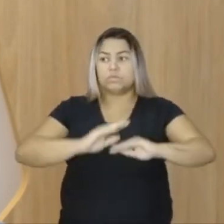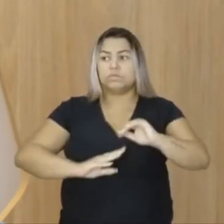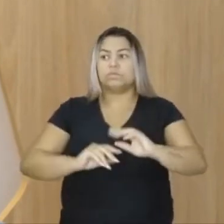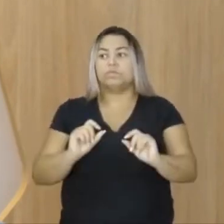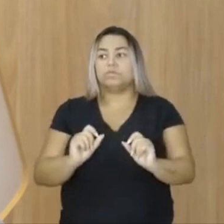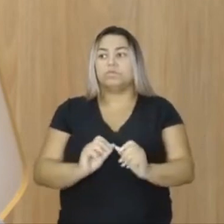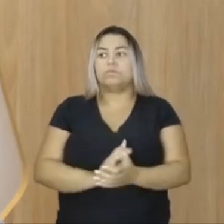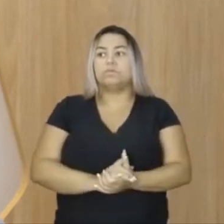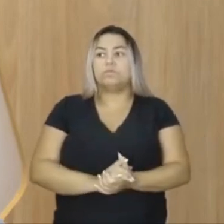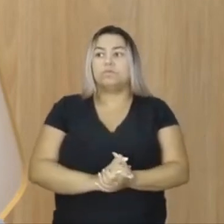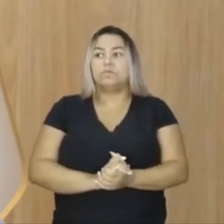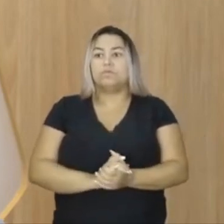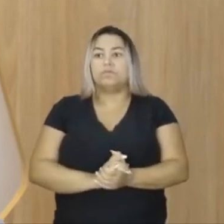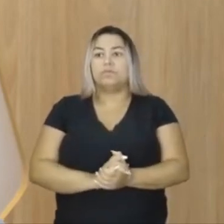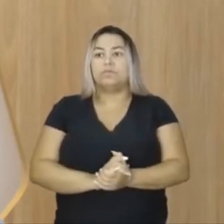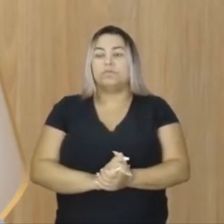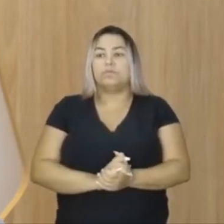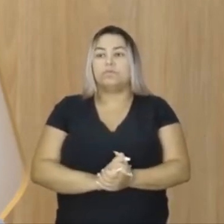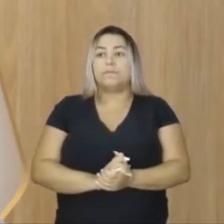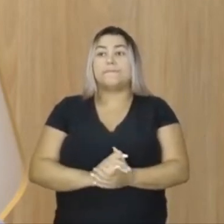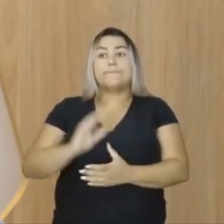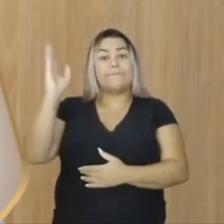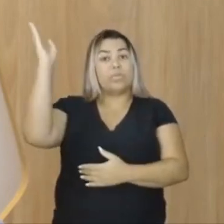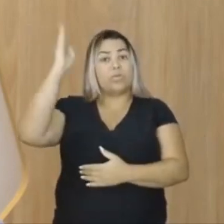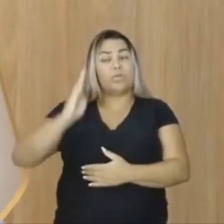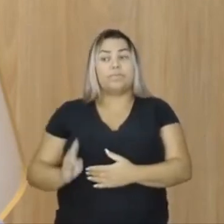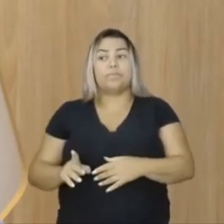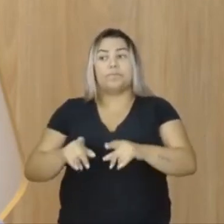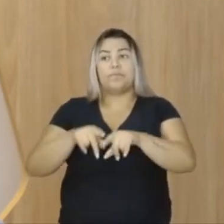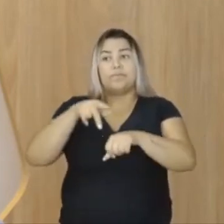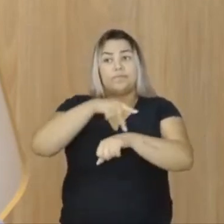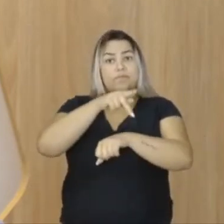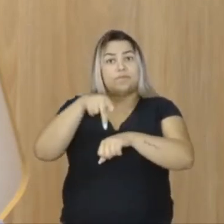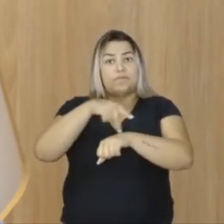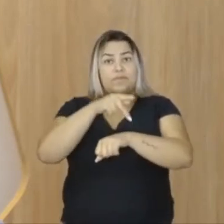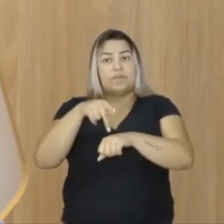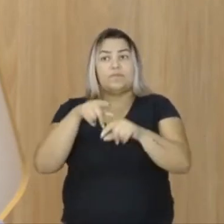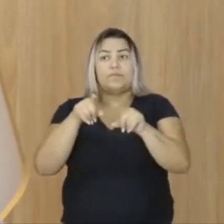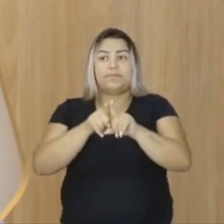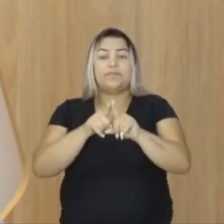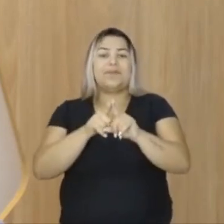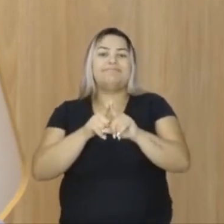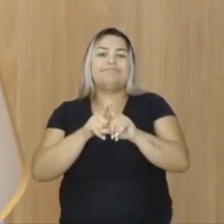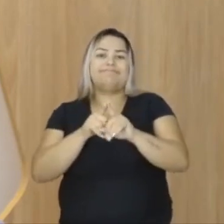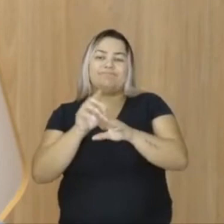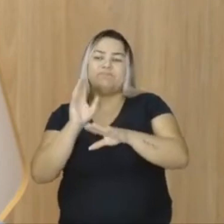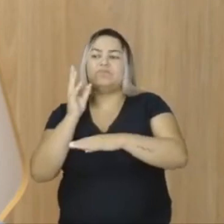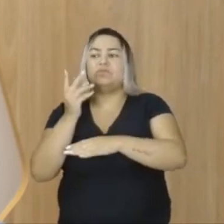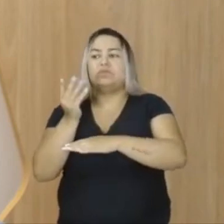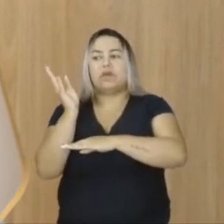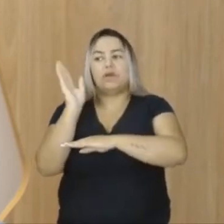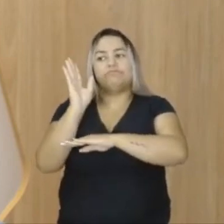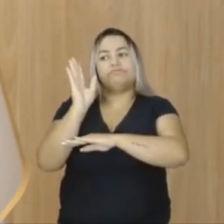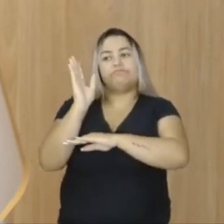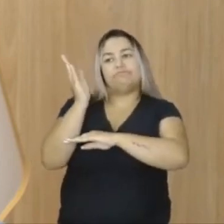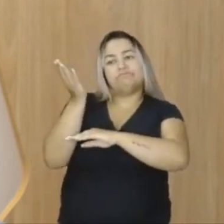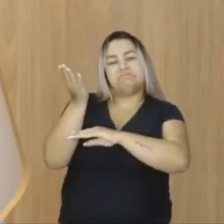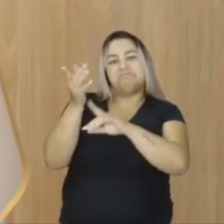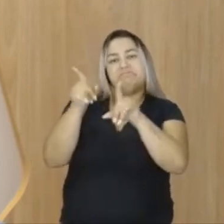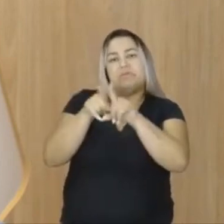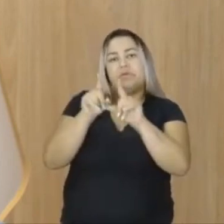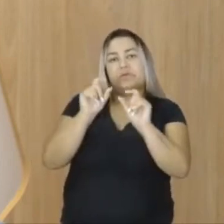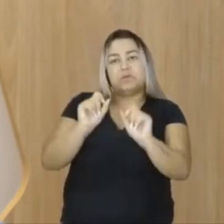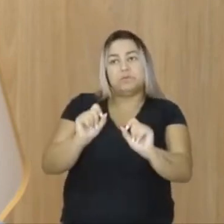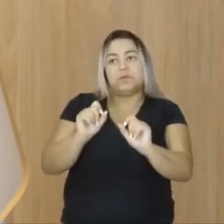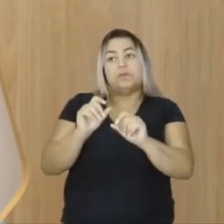que o Brasil desindustrializou? O Brasil é um país que industrializou de maneira tardia, começou em 30, e desindustrializou a